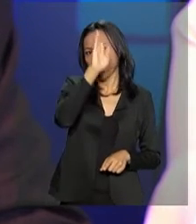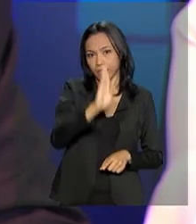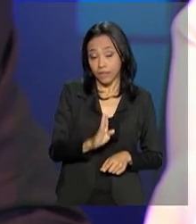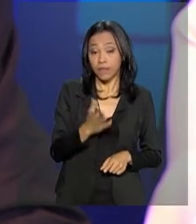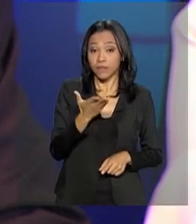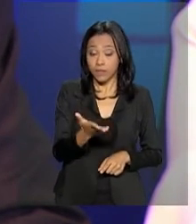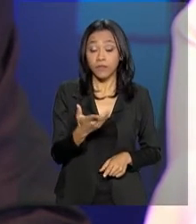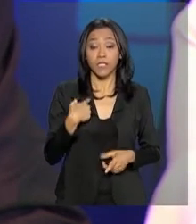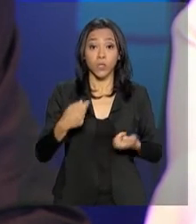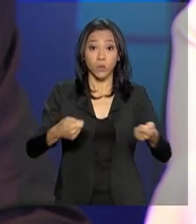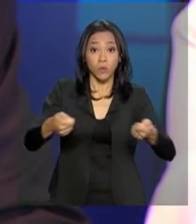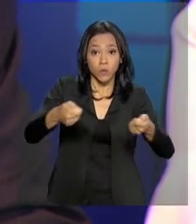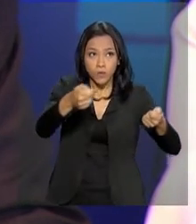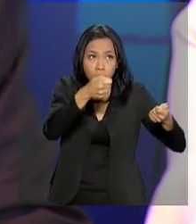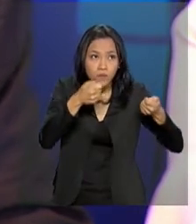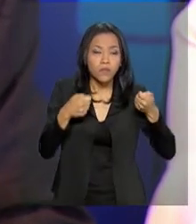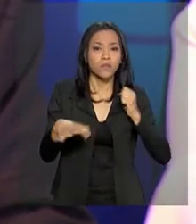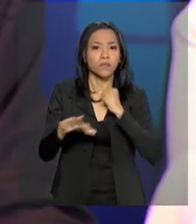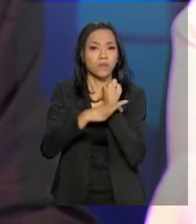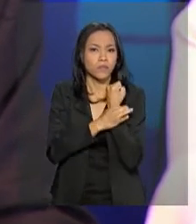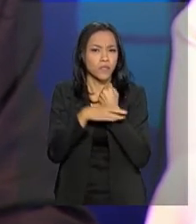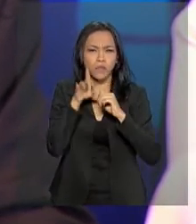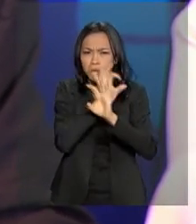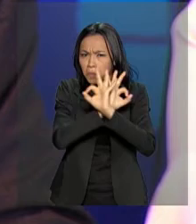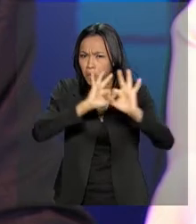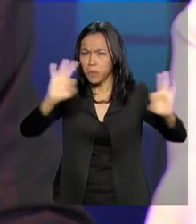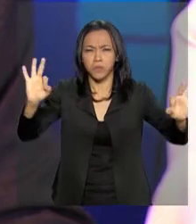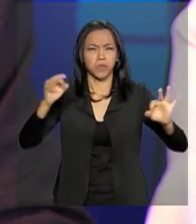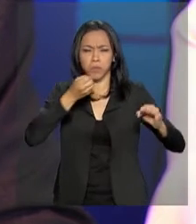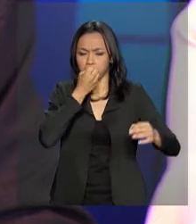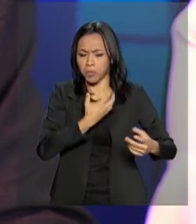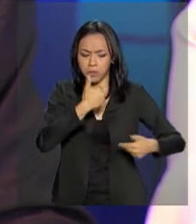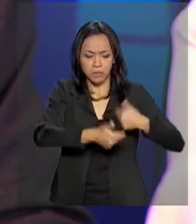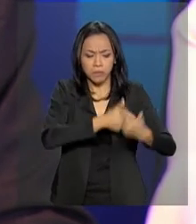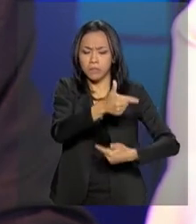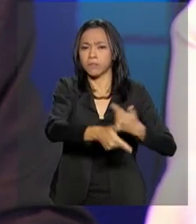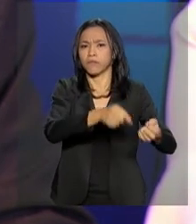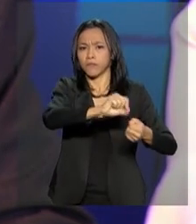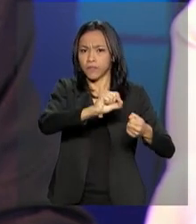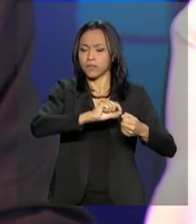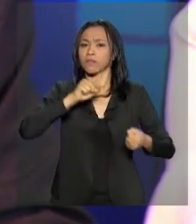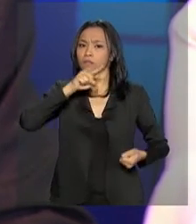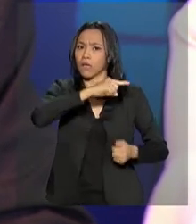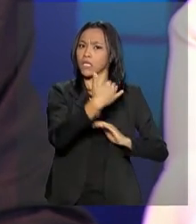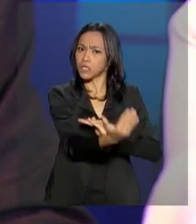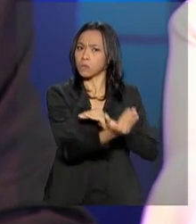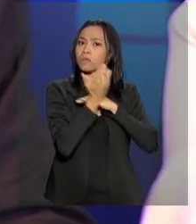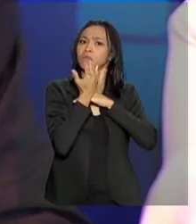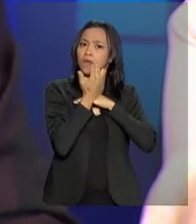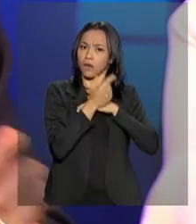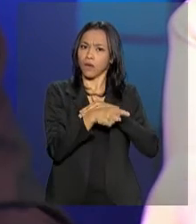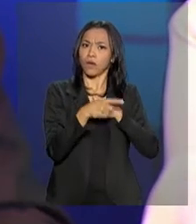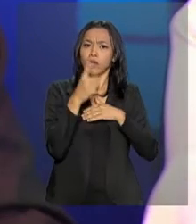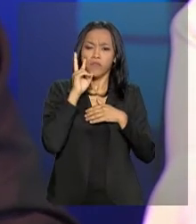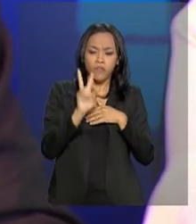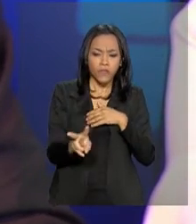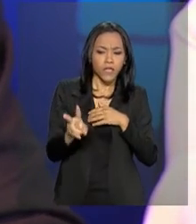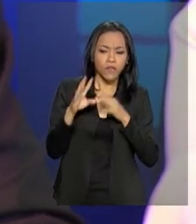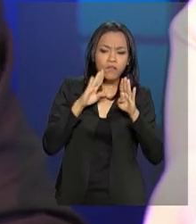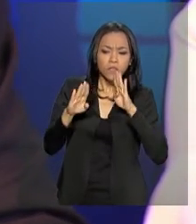monitoramento que é fantástico a forma como eles puderam ajudar, olhando desde as redes